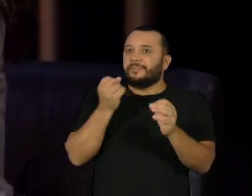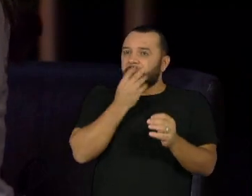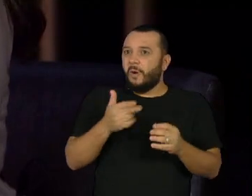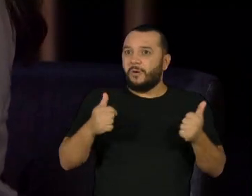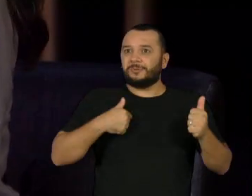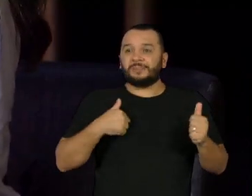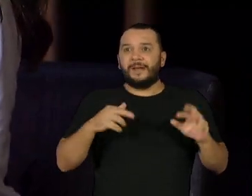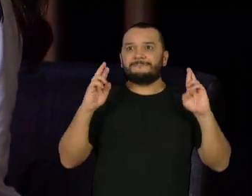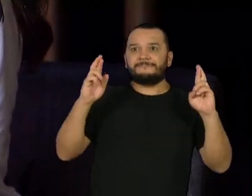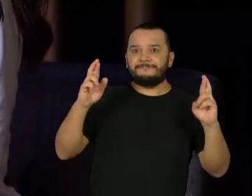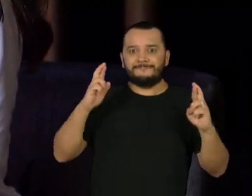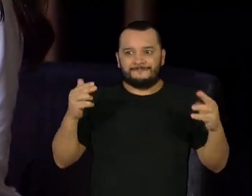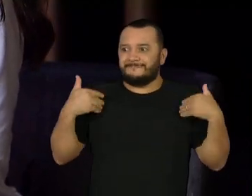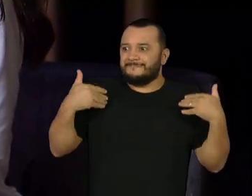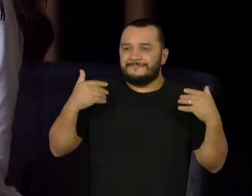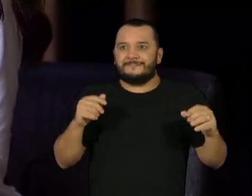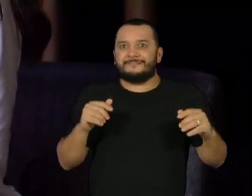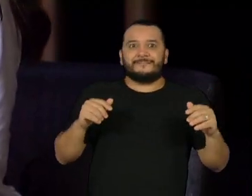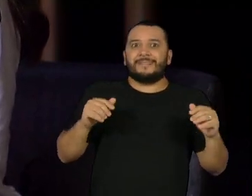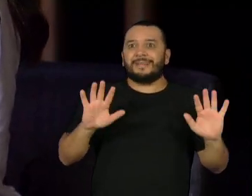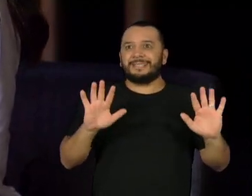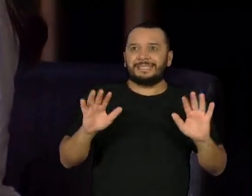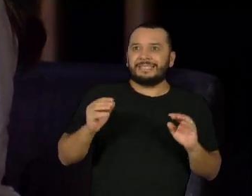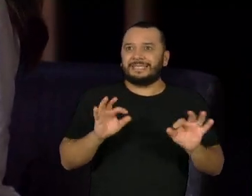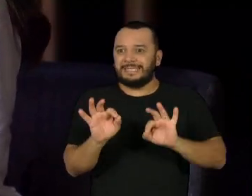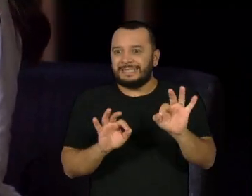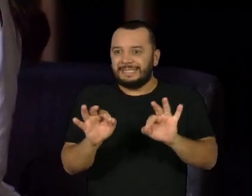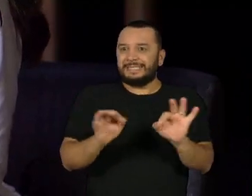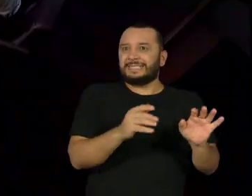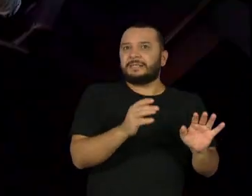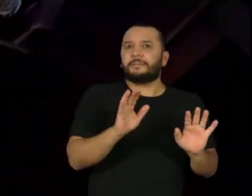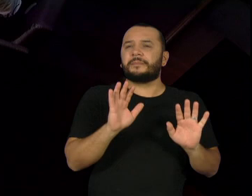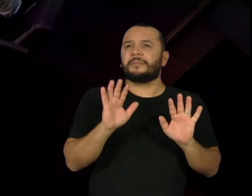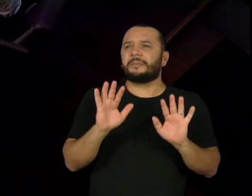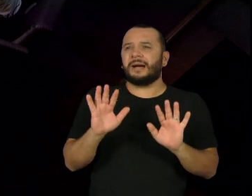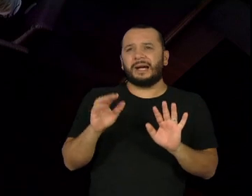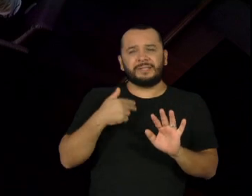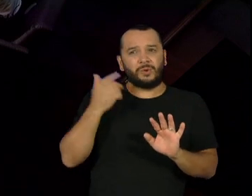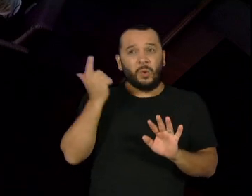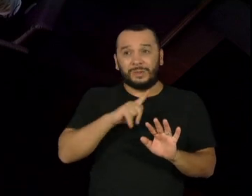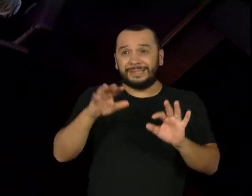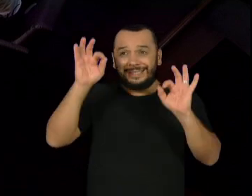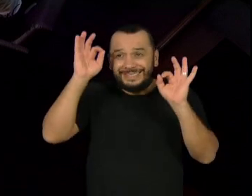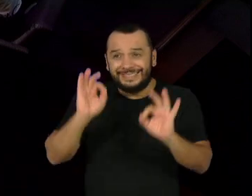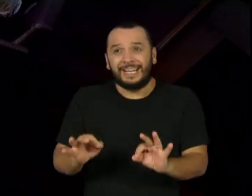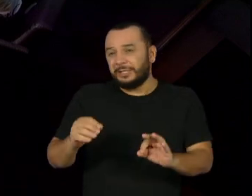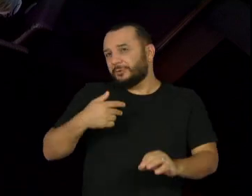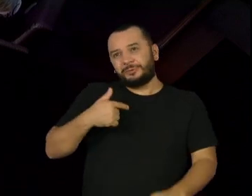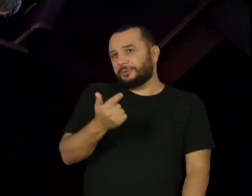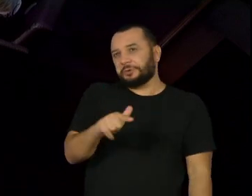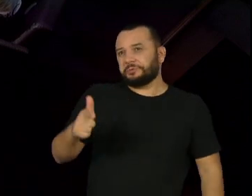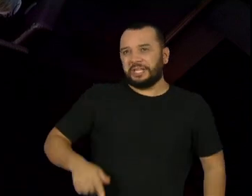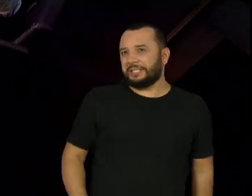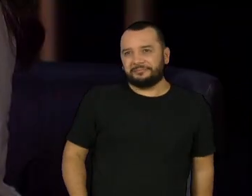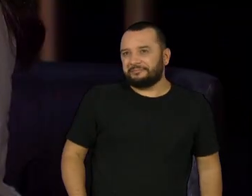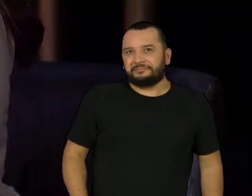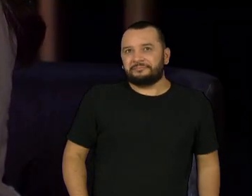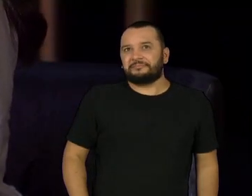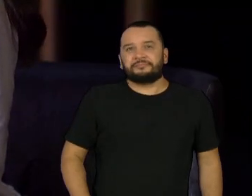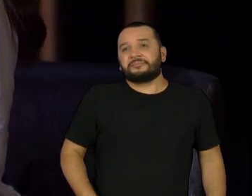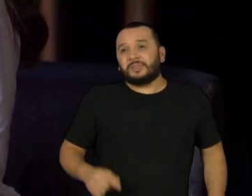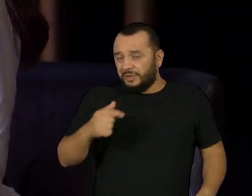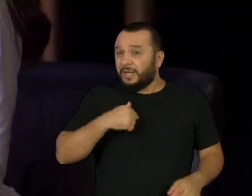puder imaginar, e você não pode garantir para ninguém que vai dar certo. Vai rolar. Então, você está colocando ali